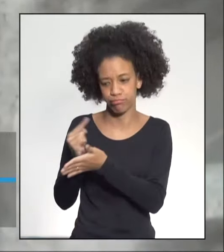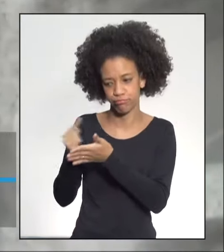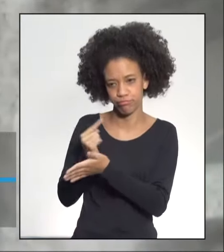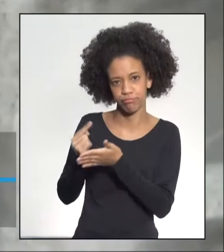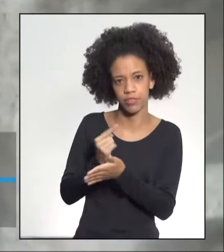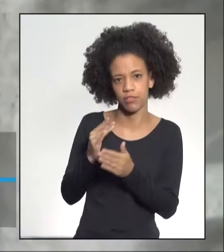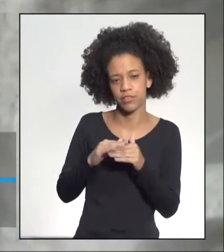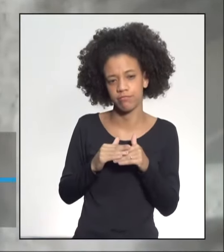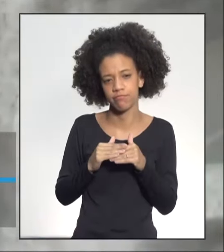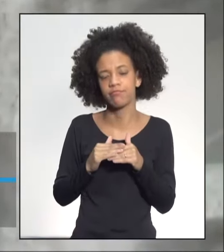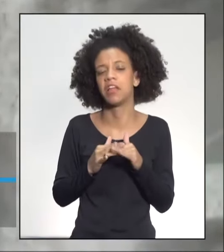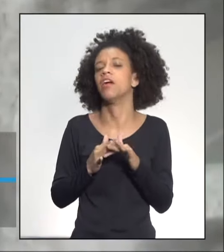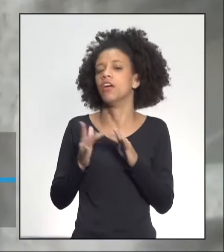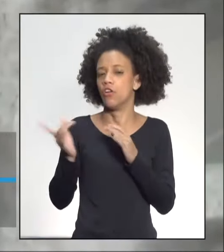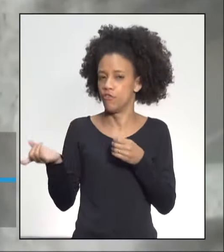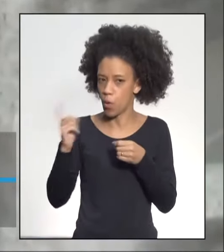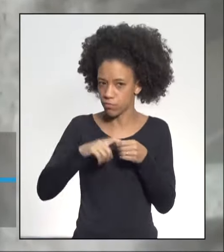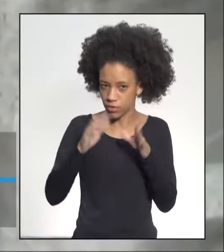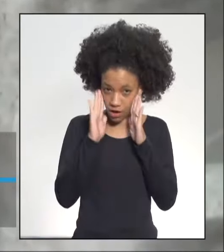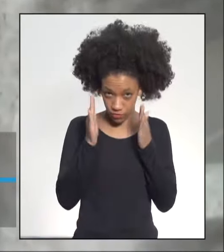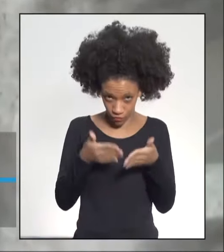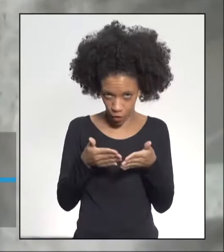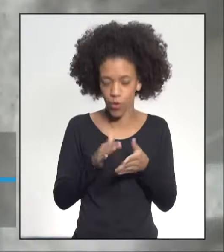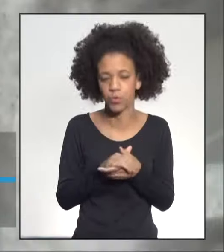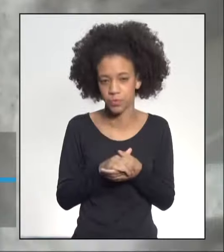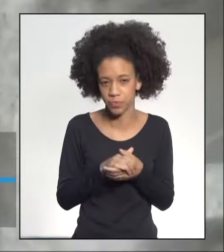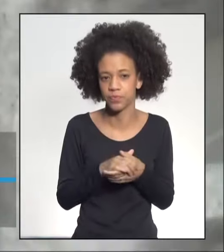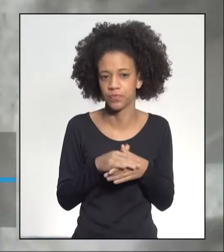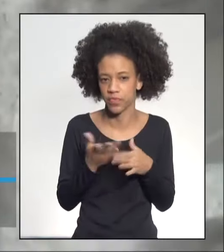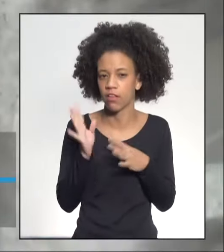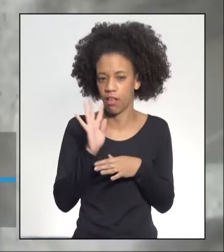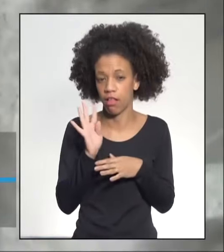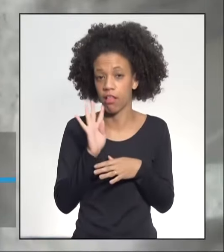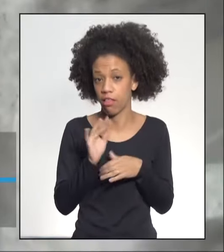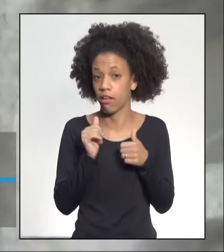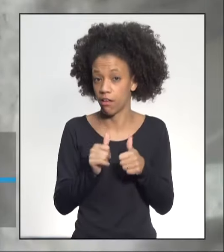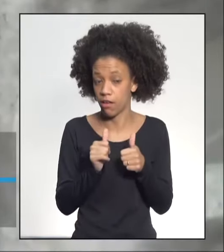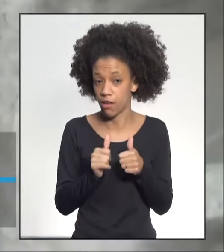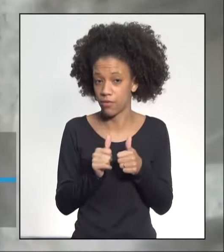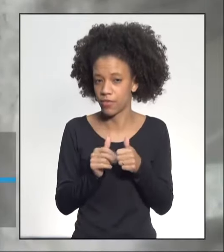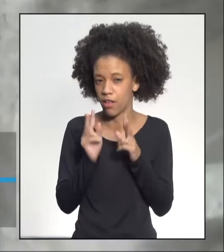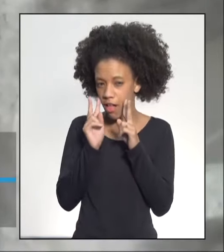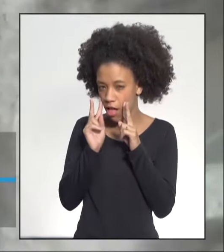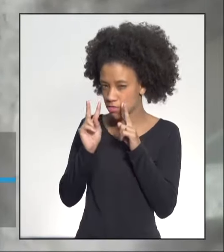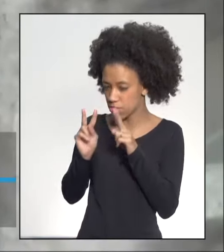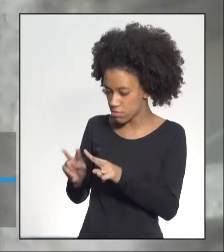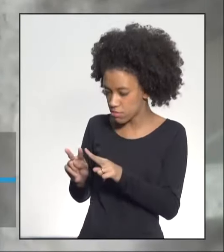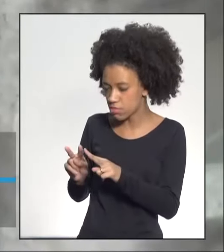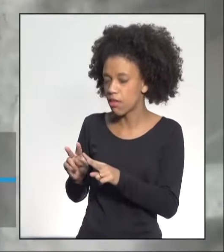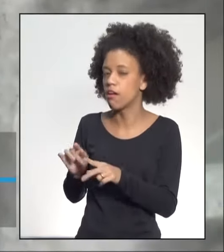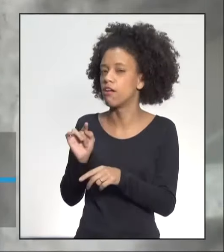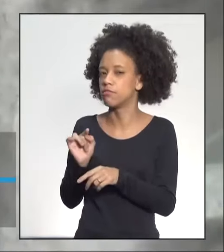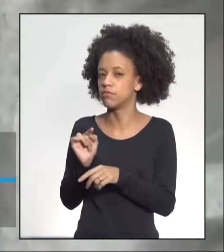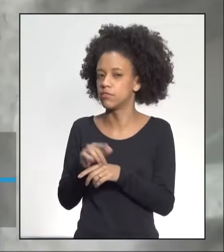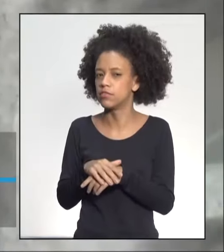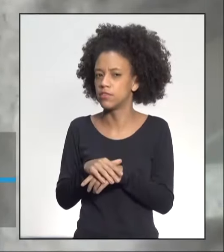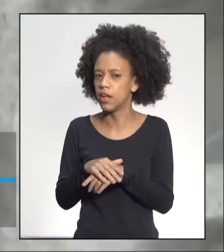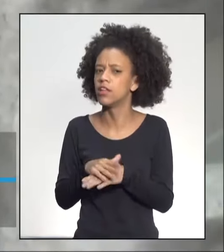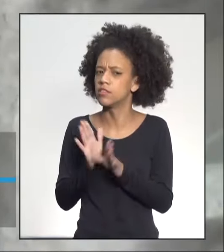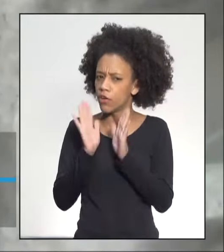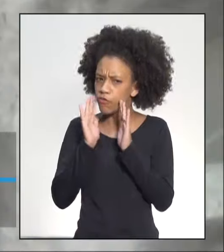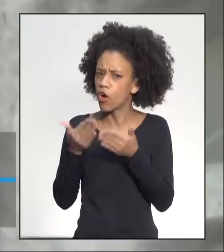que você levantou, eles voltaram o foco, né? Isso é legal, galera. A gente está de olho aqui, vendo quem está com... Tem que estar focado